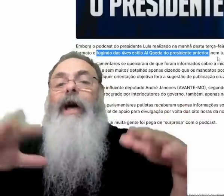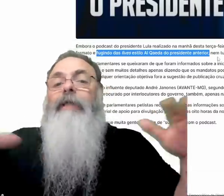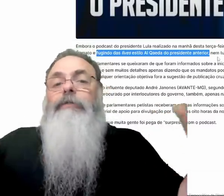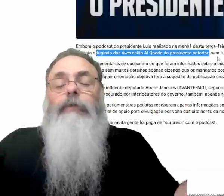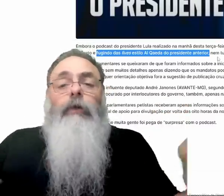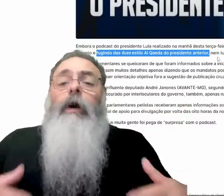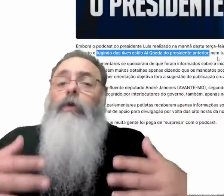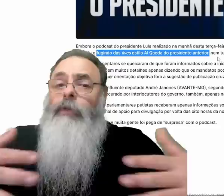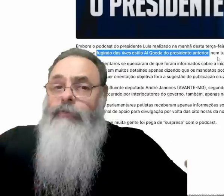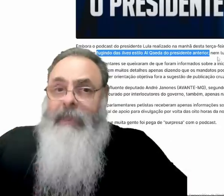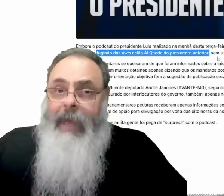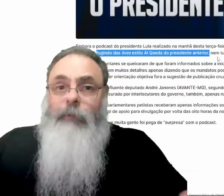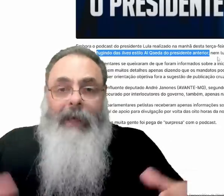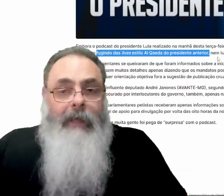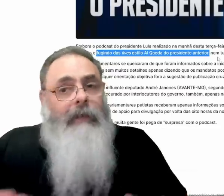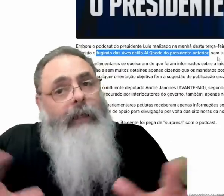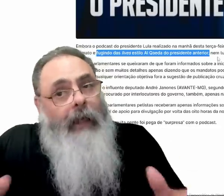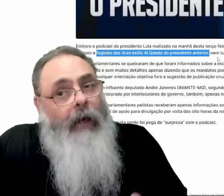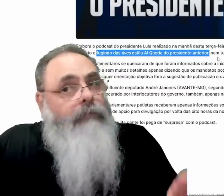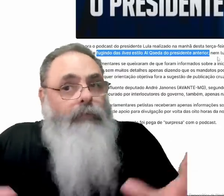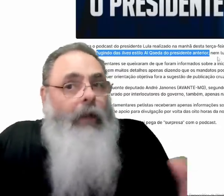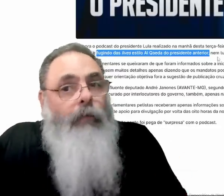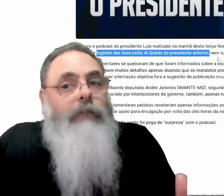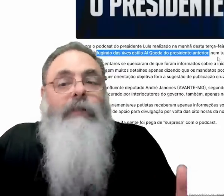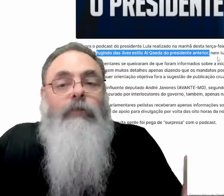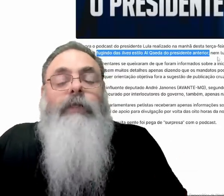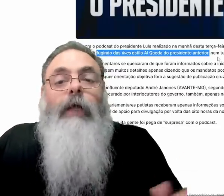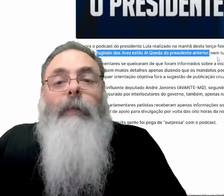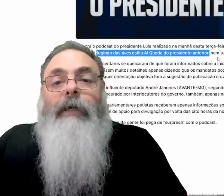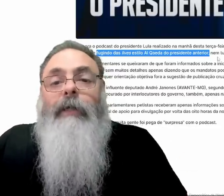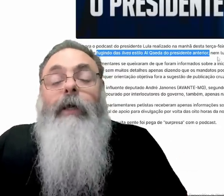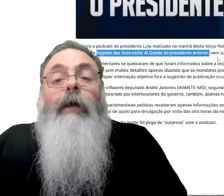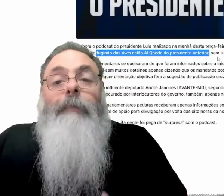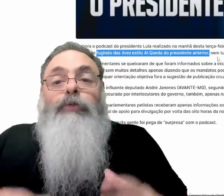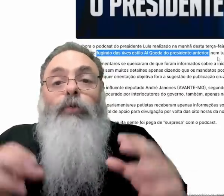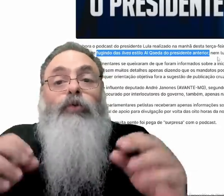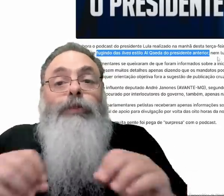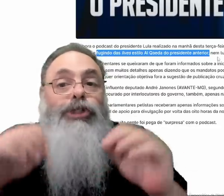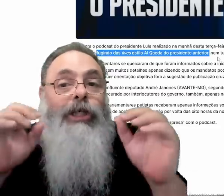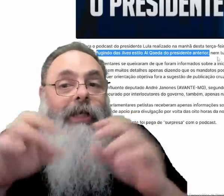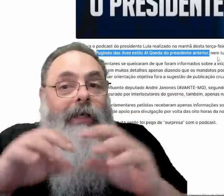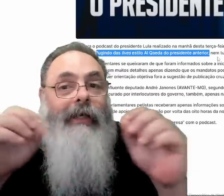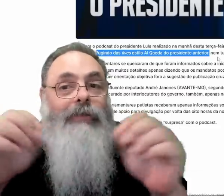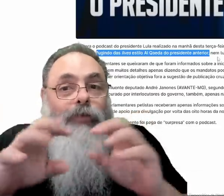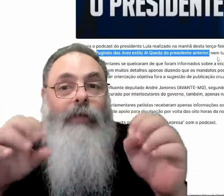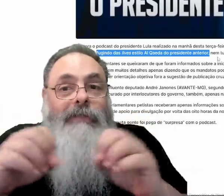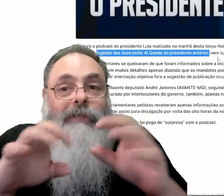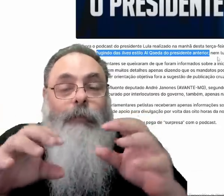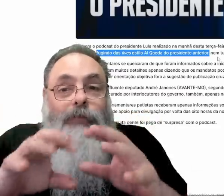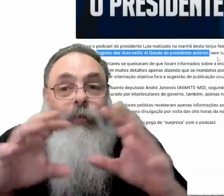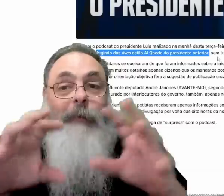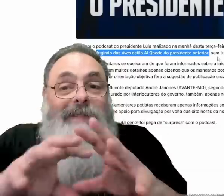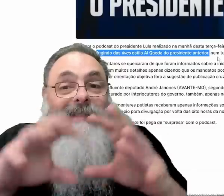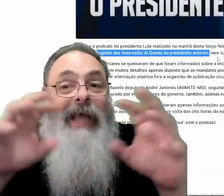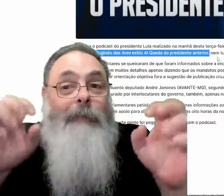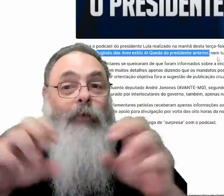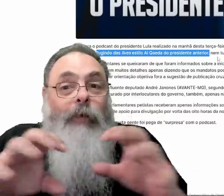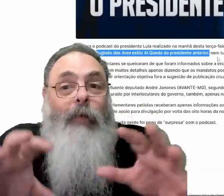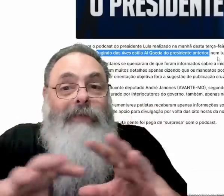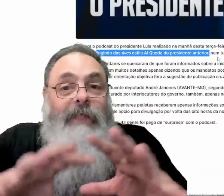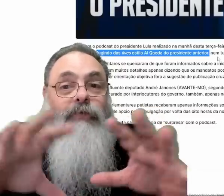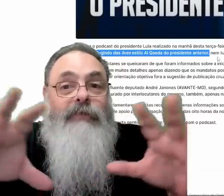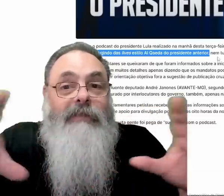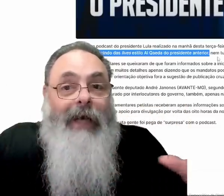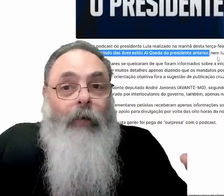montadas e coisas tem um cenário bacana é legal não é ruim você ter um cenário bacana mas o YouTube cheira essas coisas assim o pessoal percebe